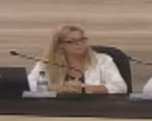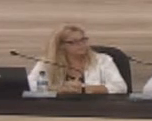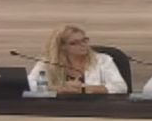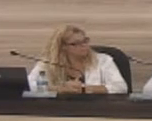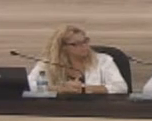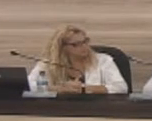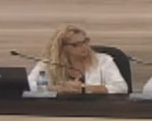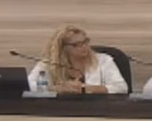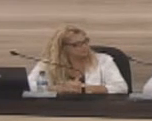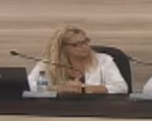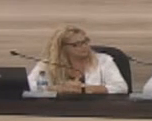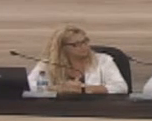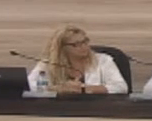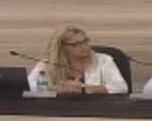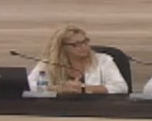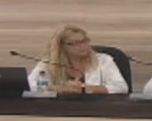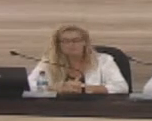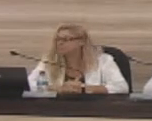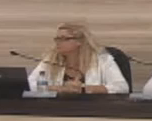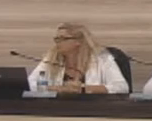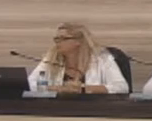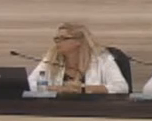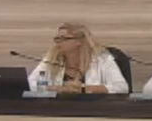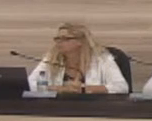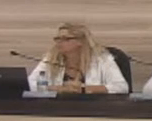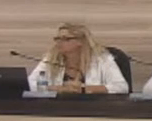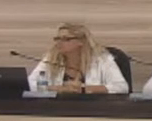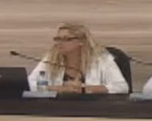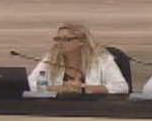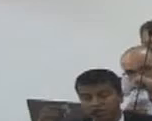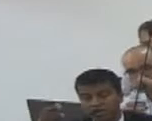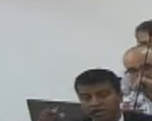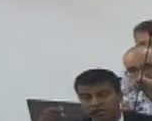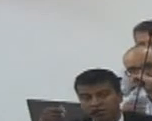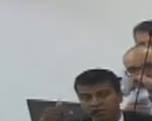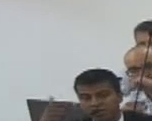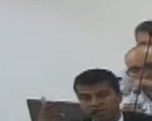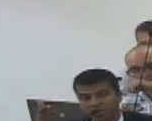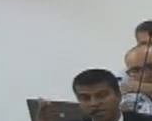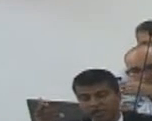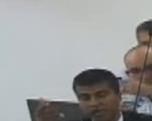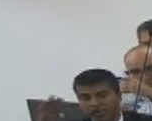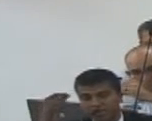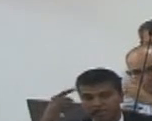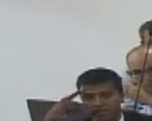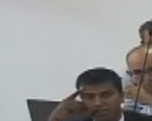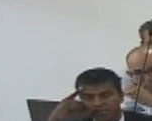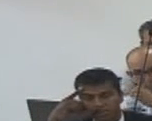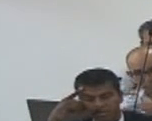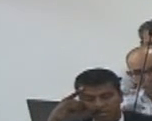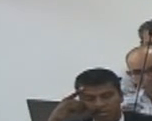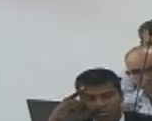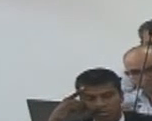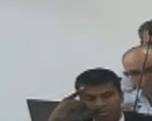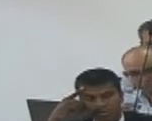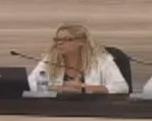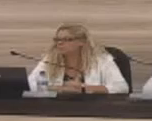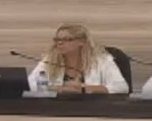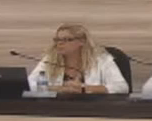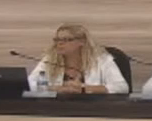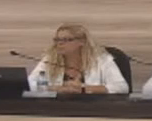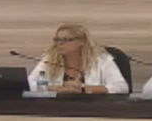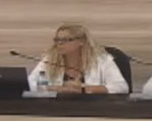presidente. uma questão de ordem do vereador André Henrique. Gostaria se eu tenho direito de me expressar. Todos